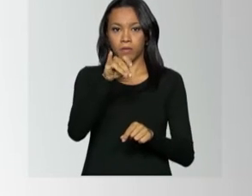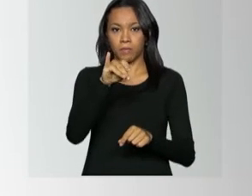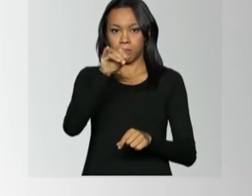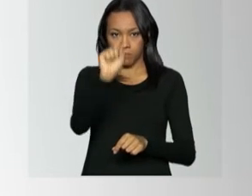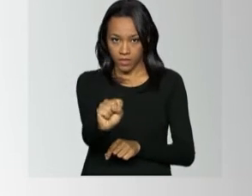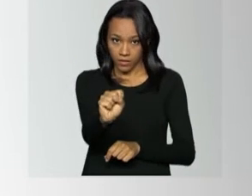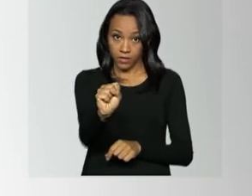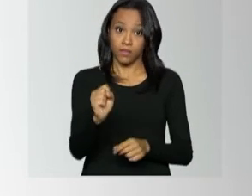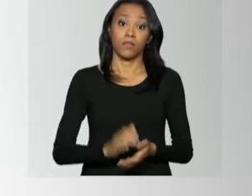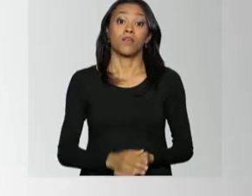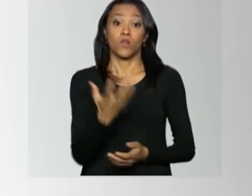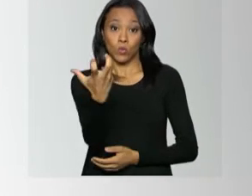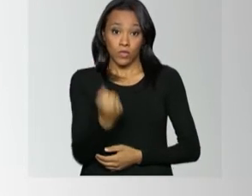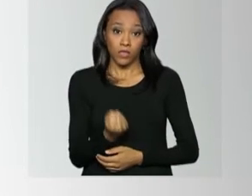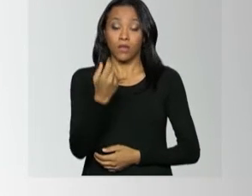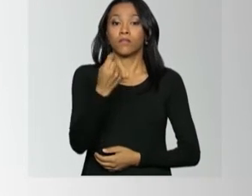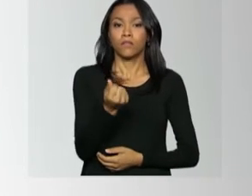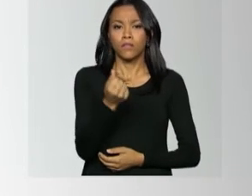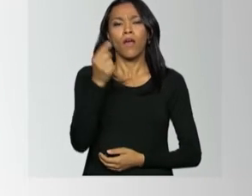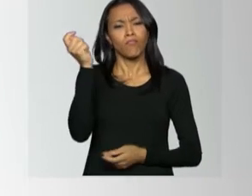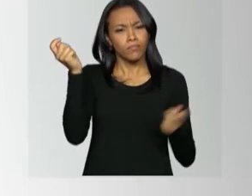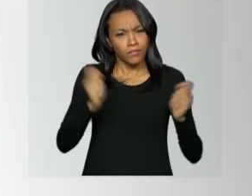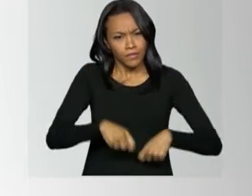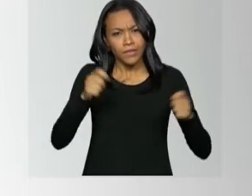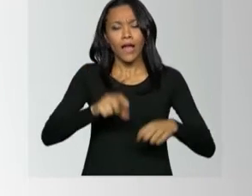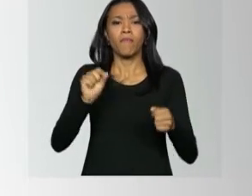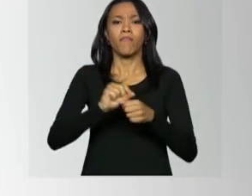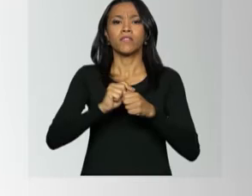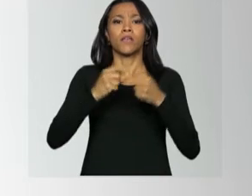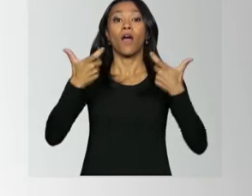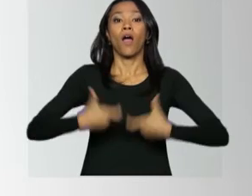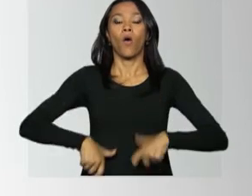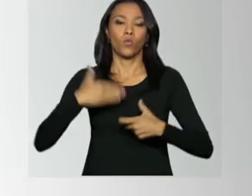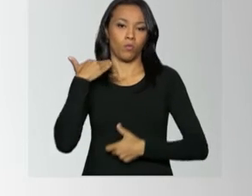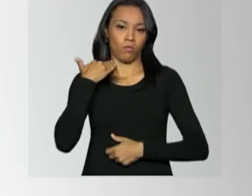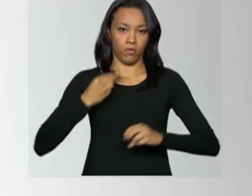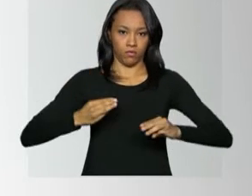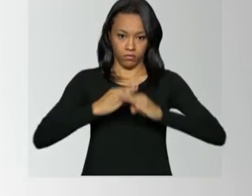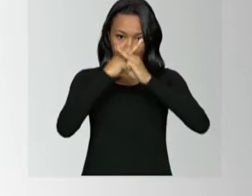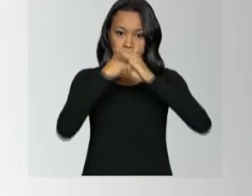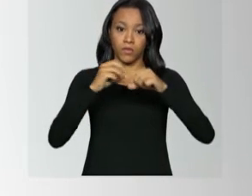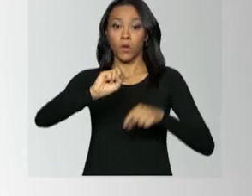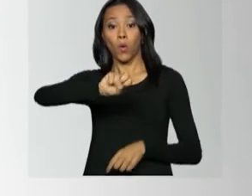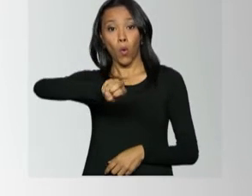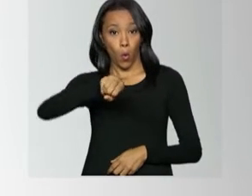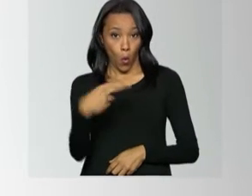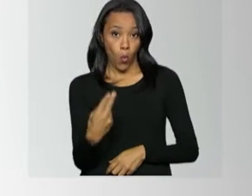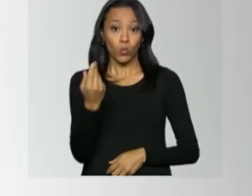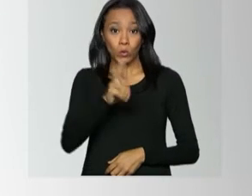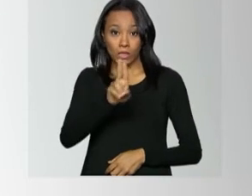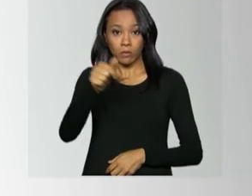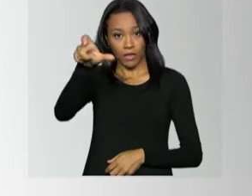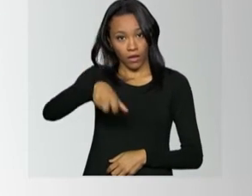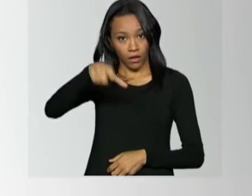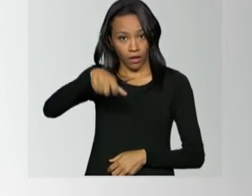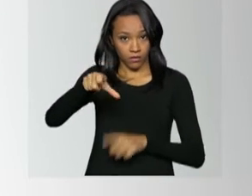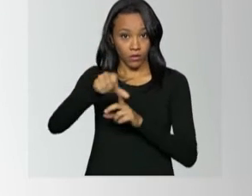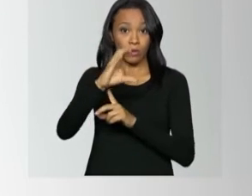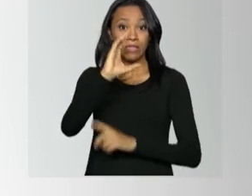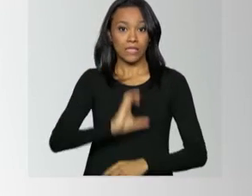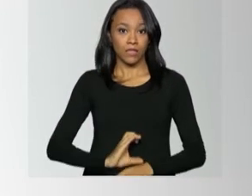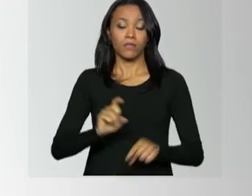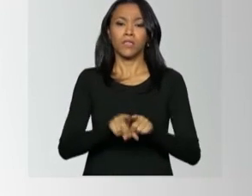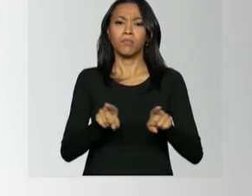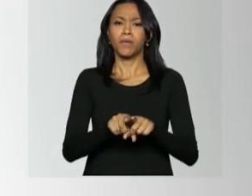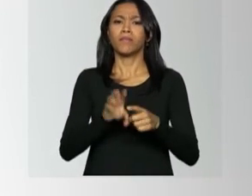PIS. O saque do benefício pode ser feito nas agências da Caixa Econômica ou por meio do cartão do cidadão nos